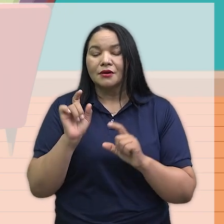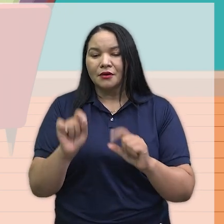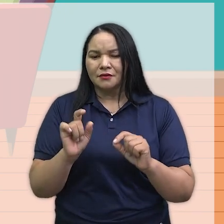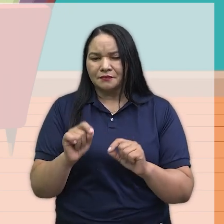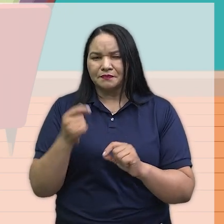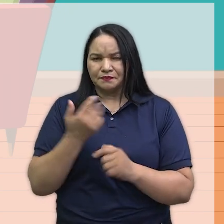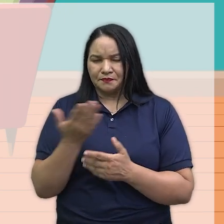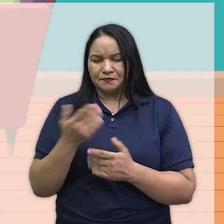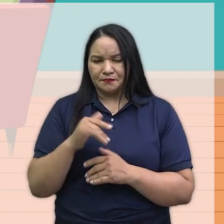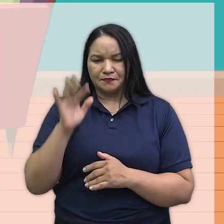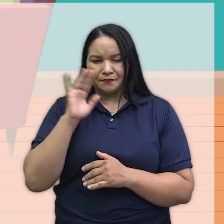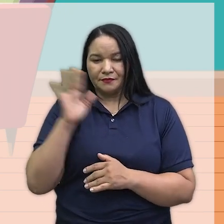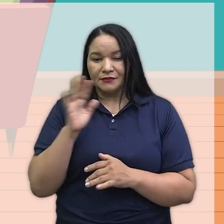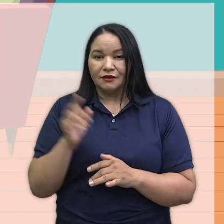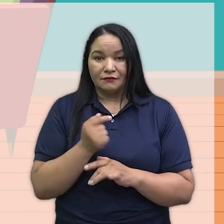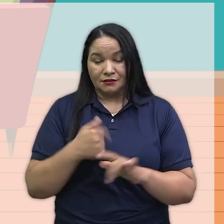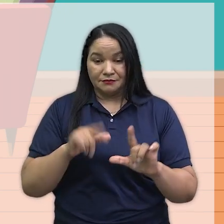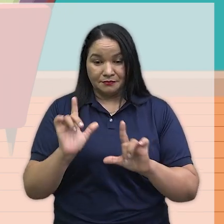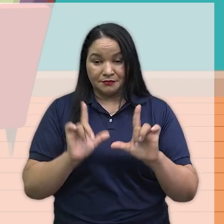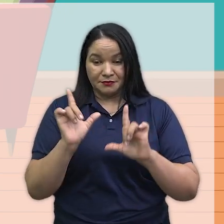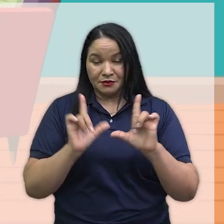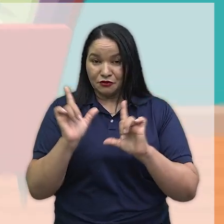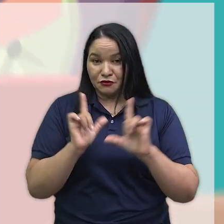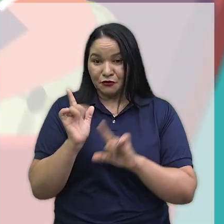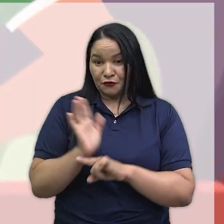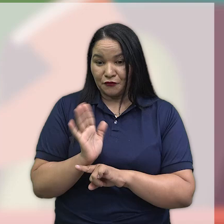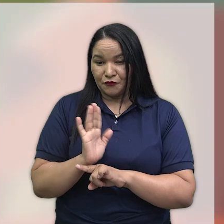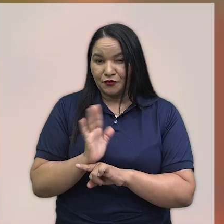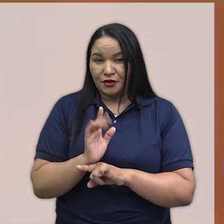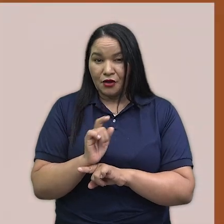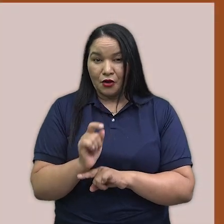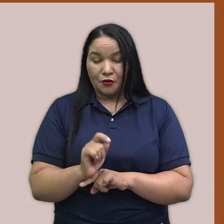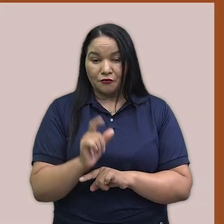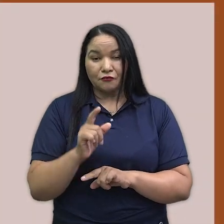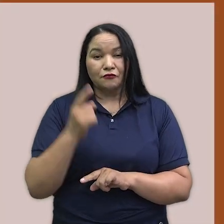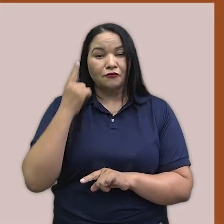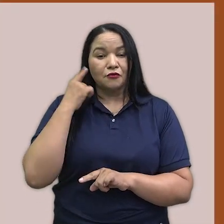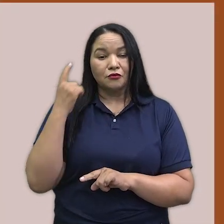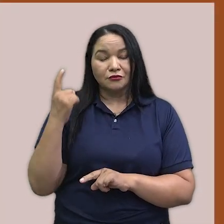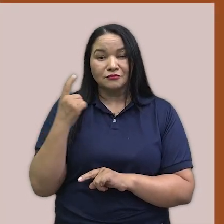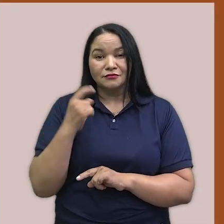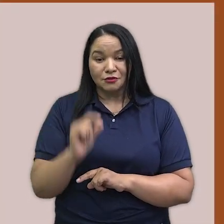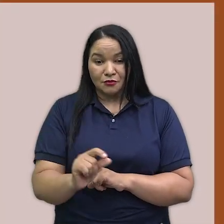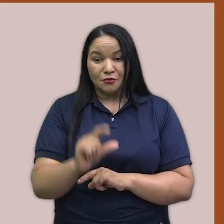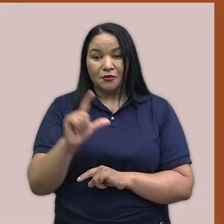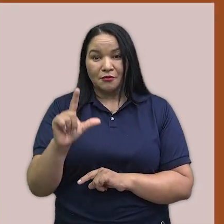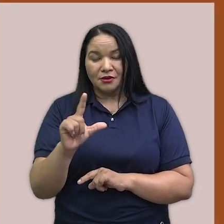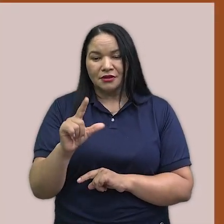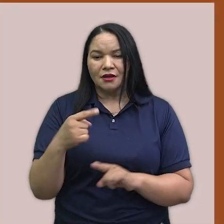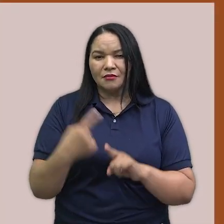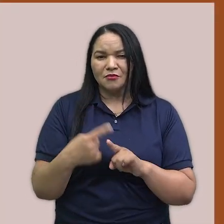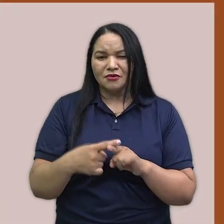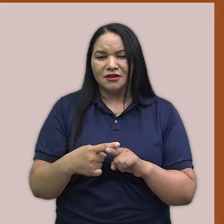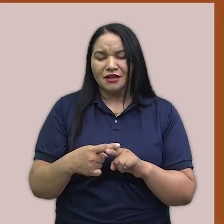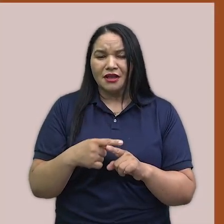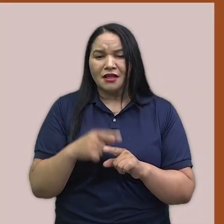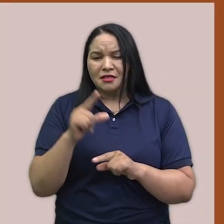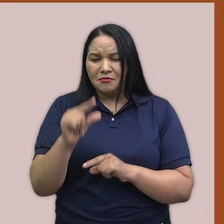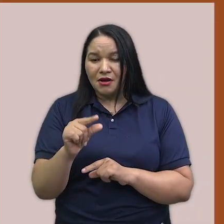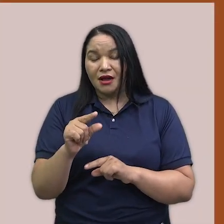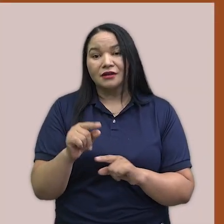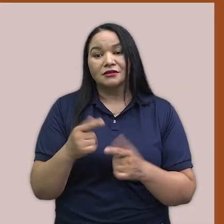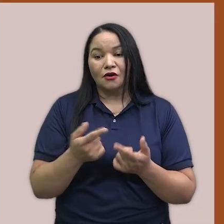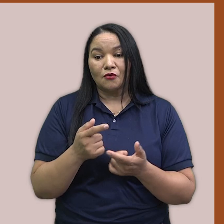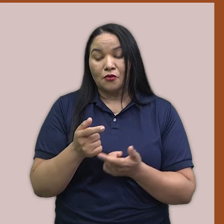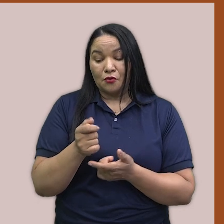decibel. Imagine que você está assistindo um filme em casa e decide aumentar o volume porque os diálogos estão muito baixos. Quando você